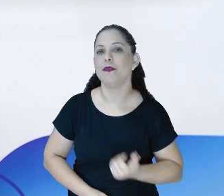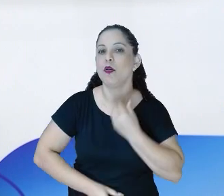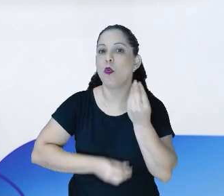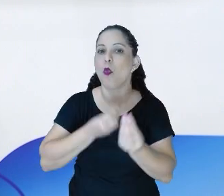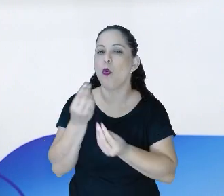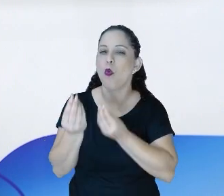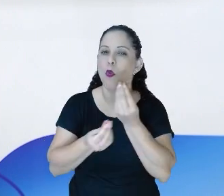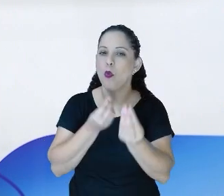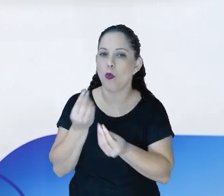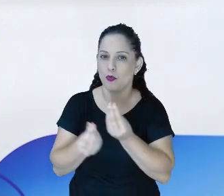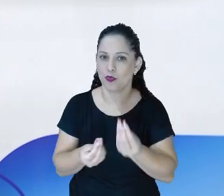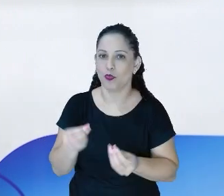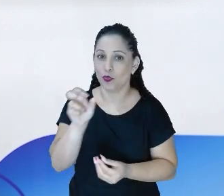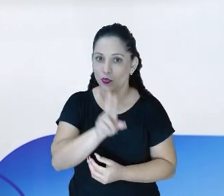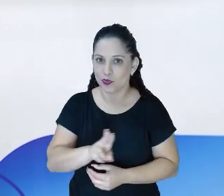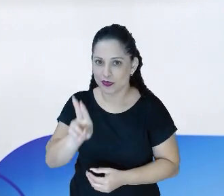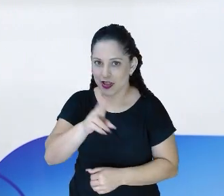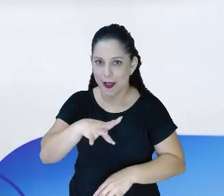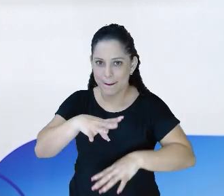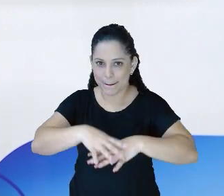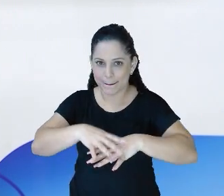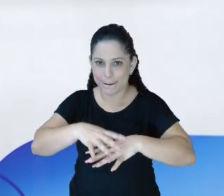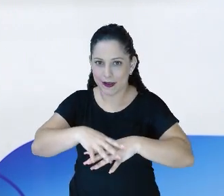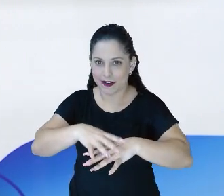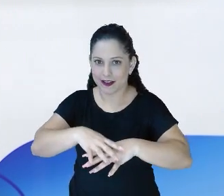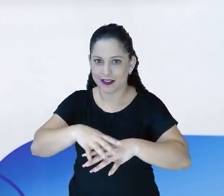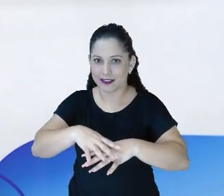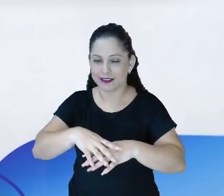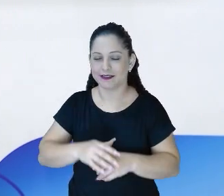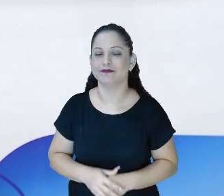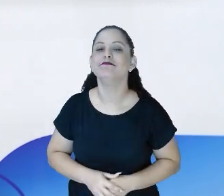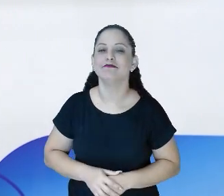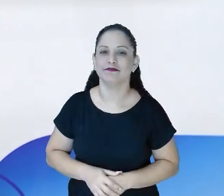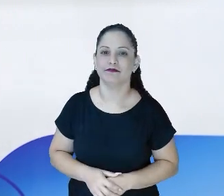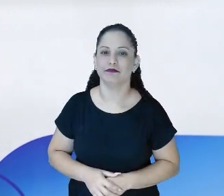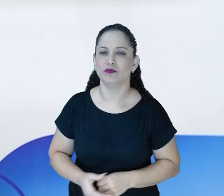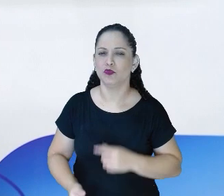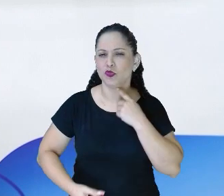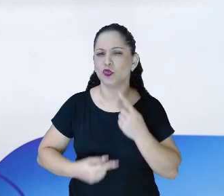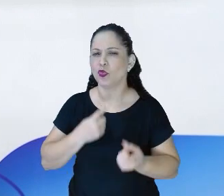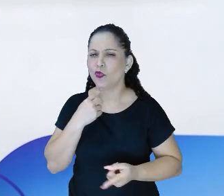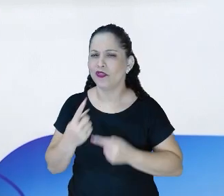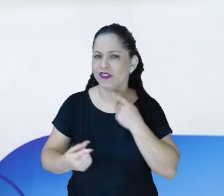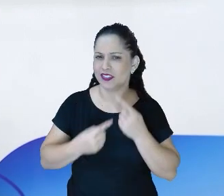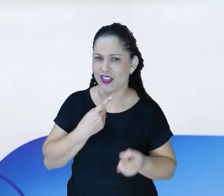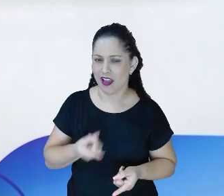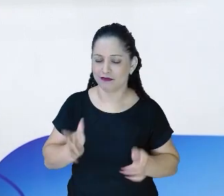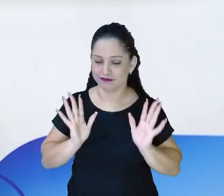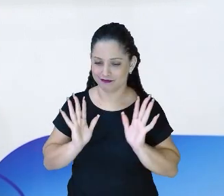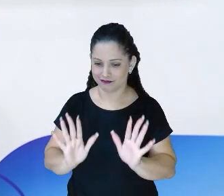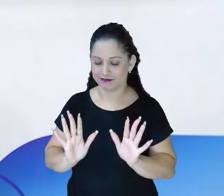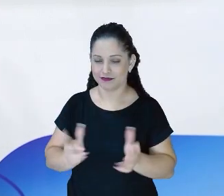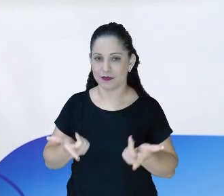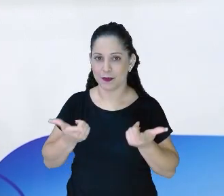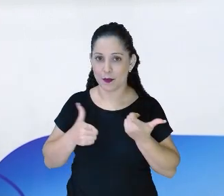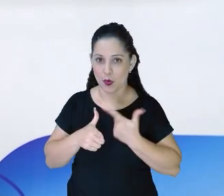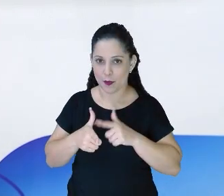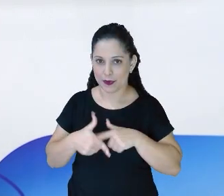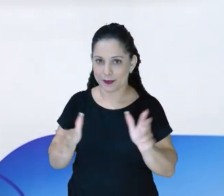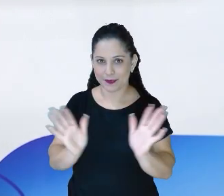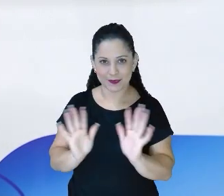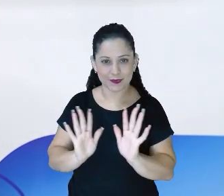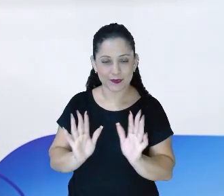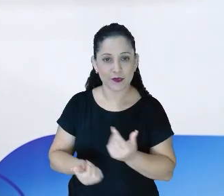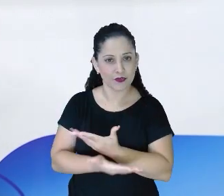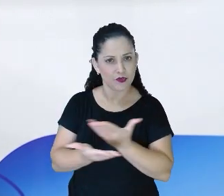essa questão das operações matemáticas, né? Tá com dúvida ainda? Não tem problema. Você que não